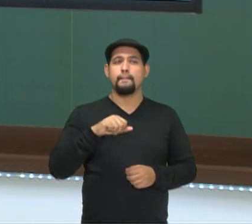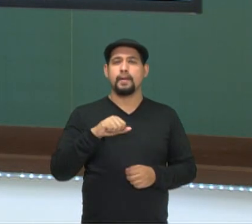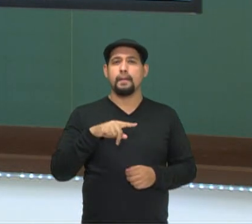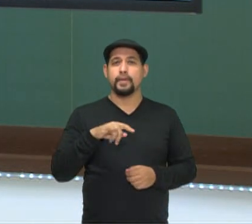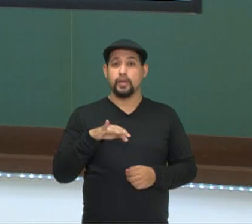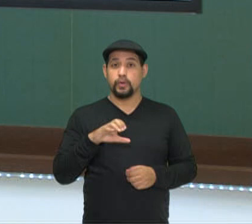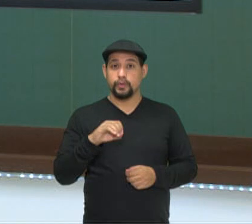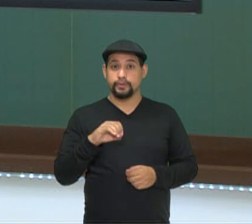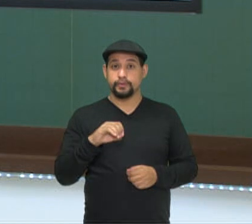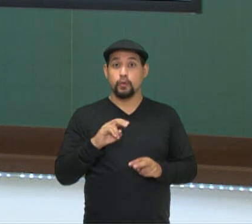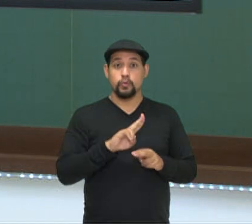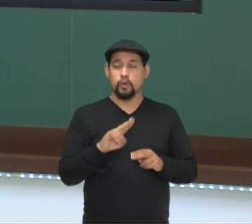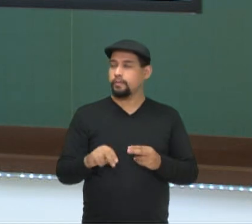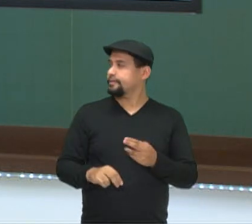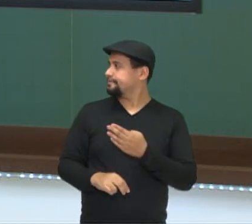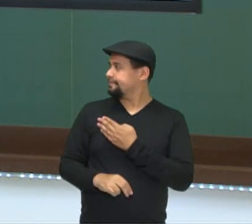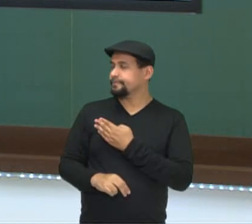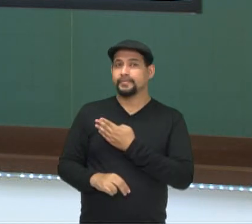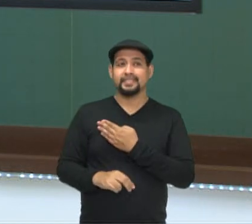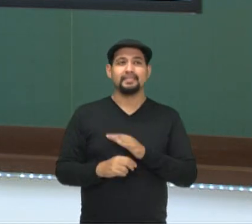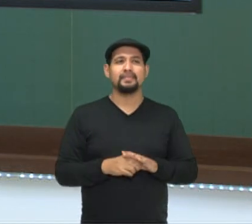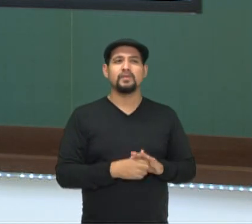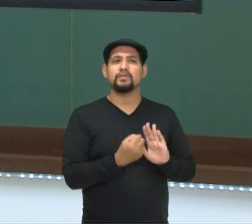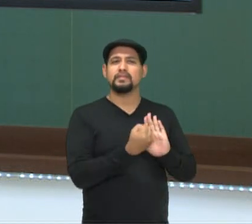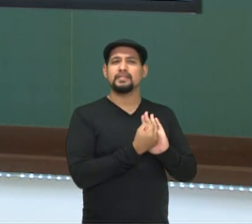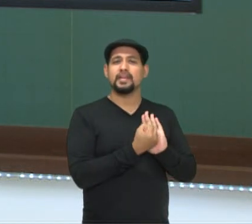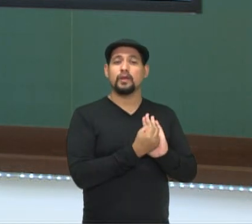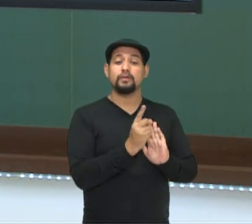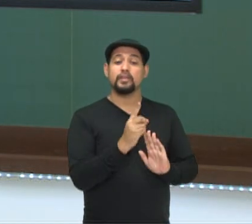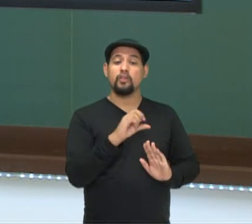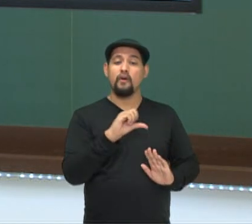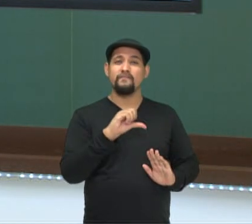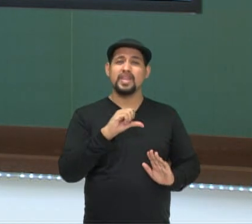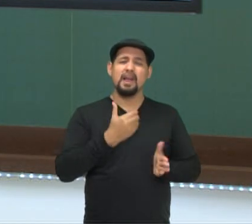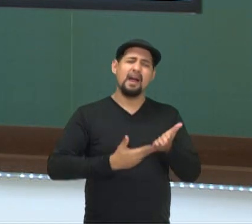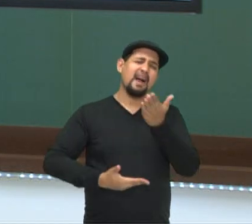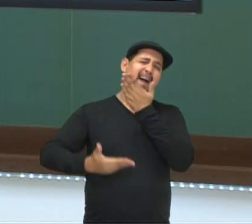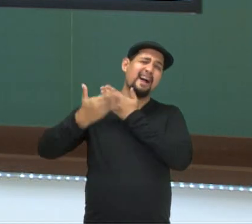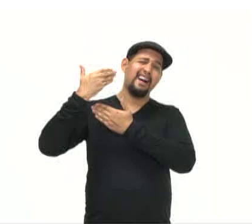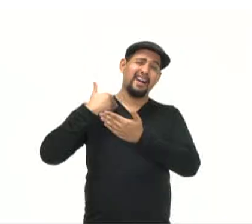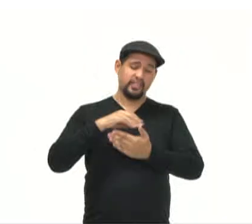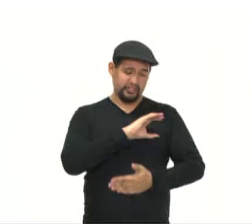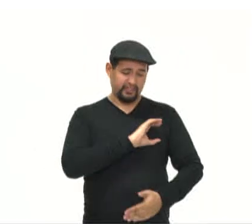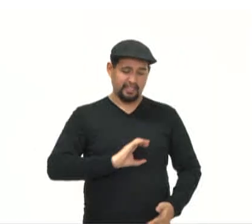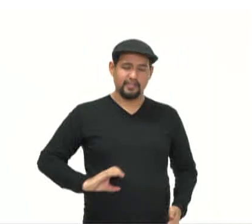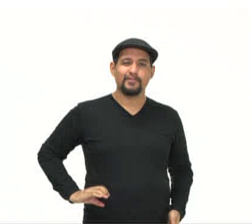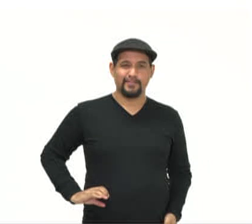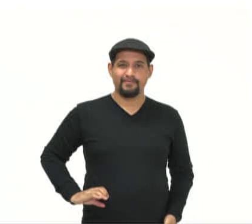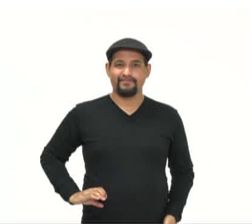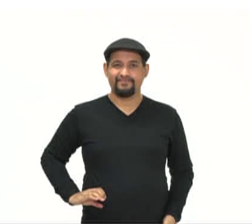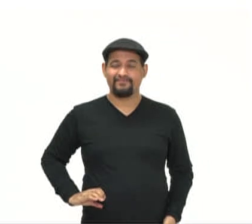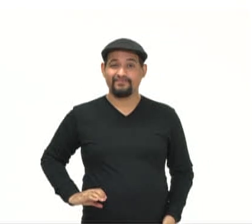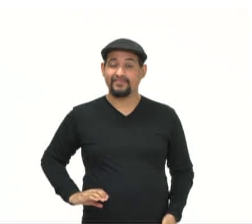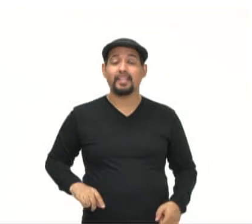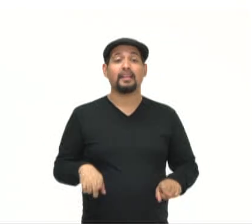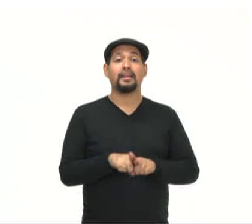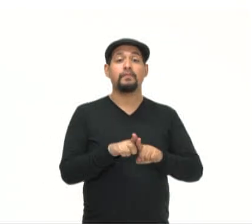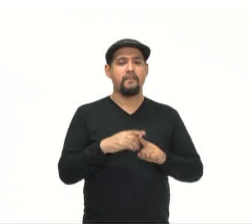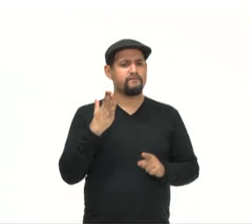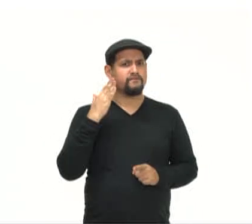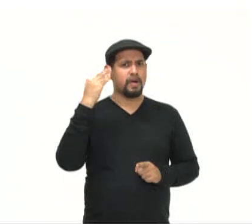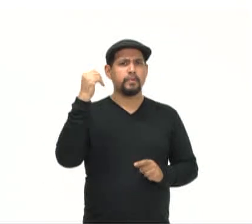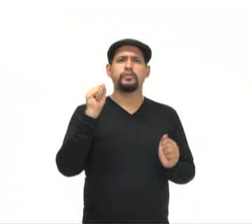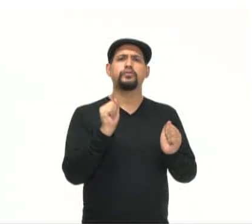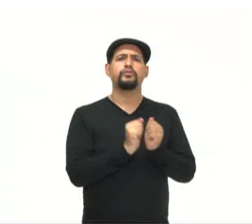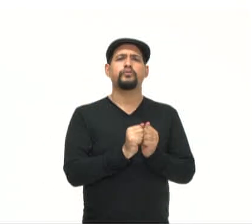19 antes de Cristo 19 é muito tempo presente um dos mais famosos do mundo juntamente